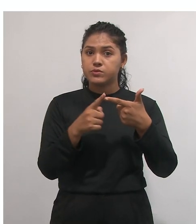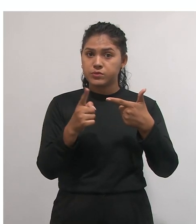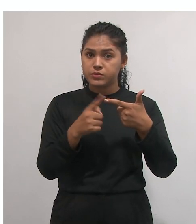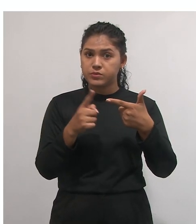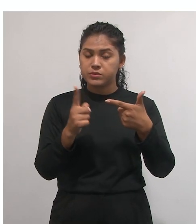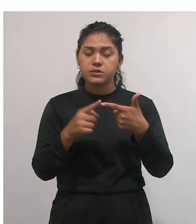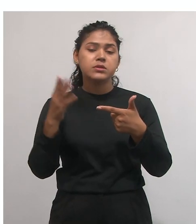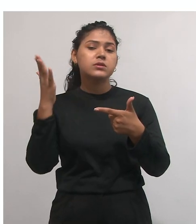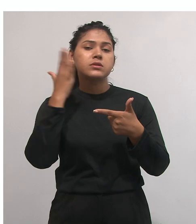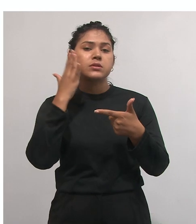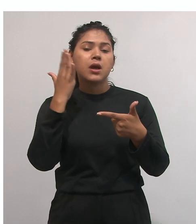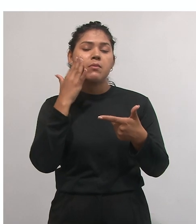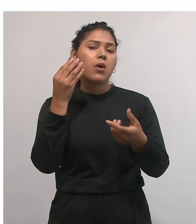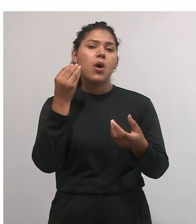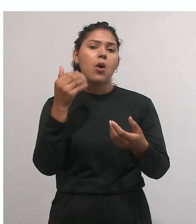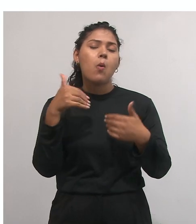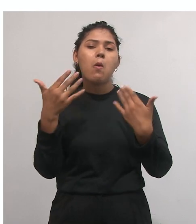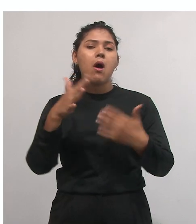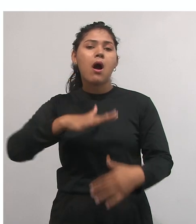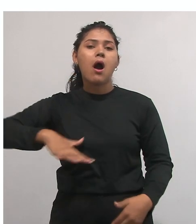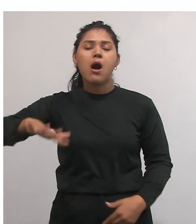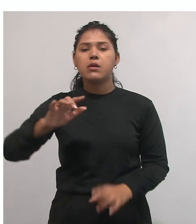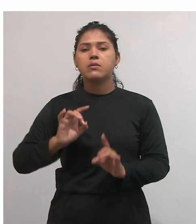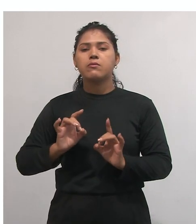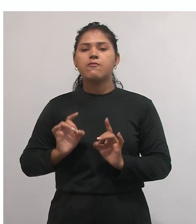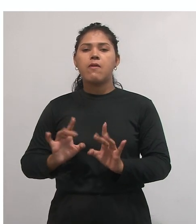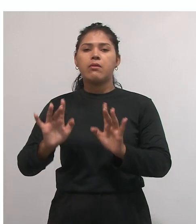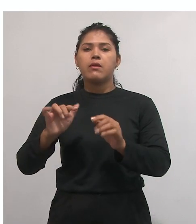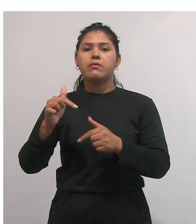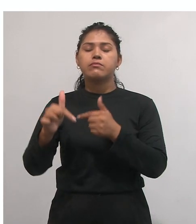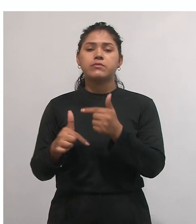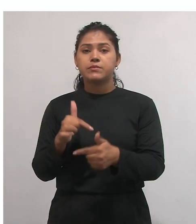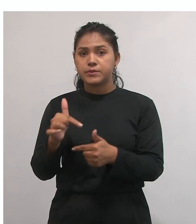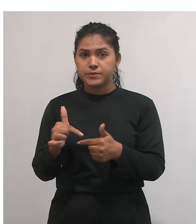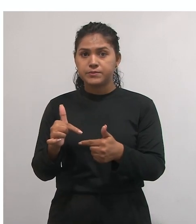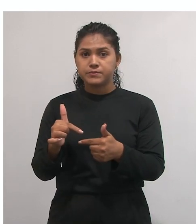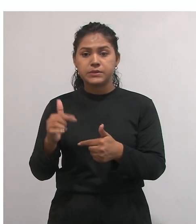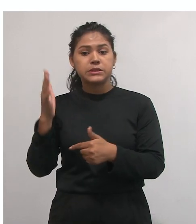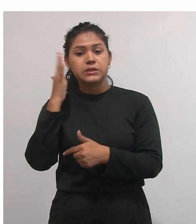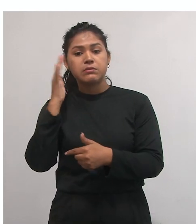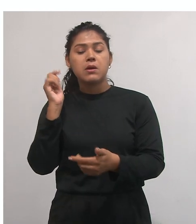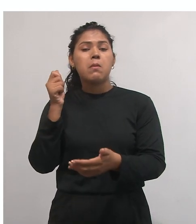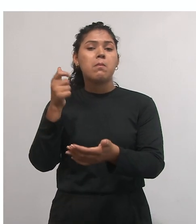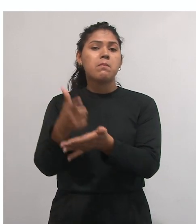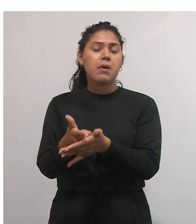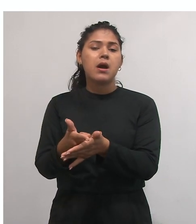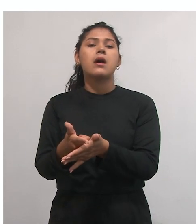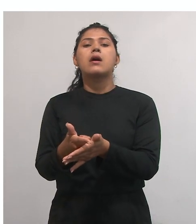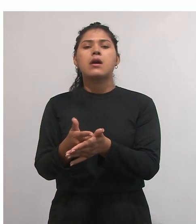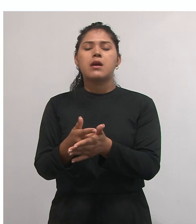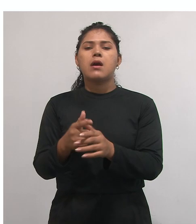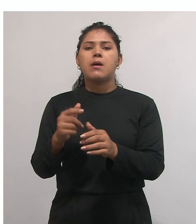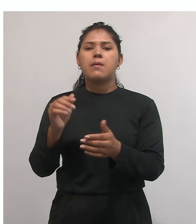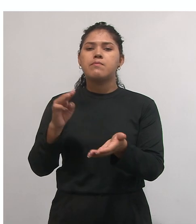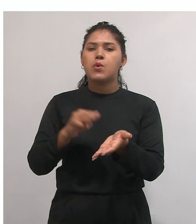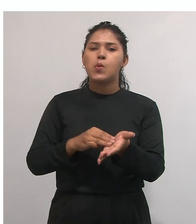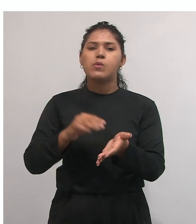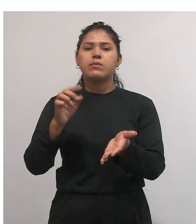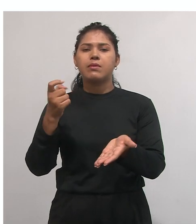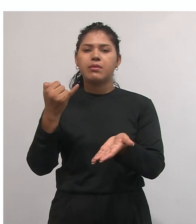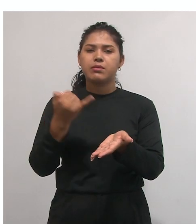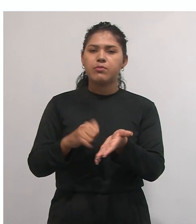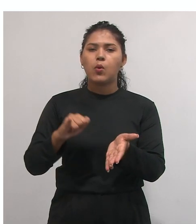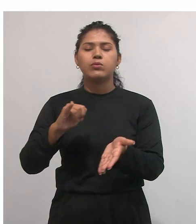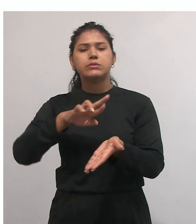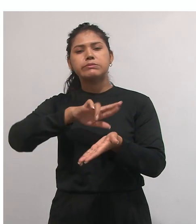eu preciso analisar o ramo de atividade e preciso identificar os meus impostos e taxas incidentes